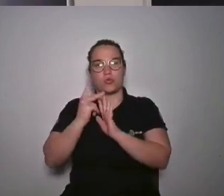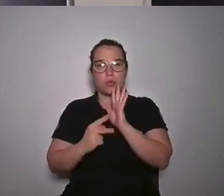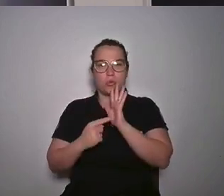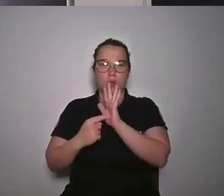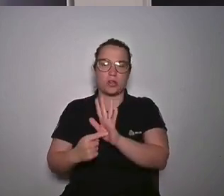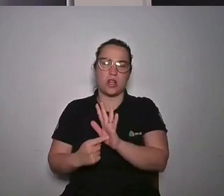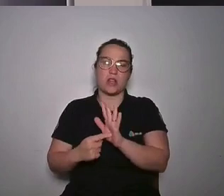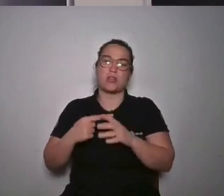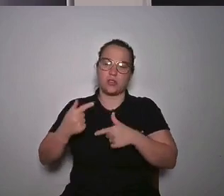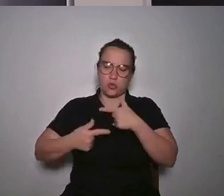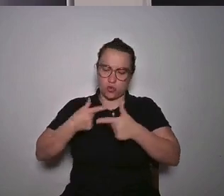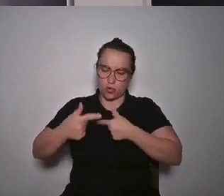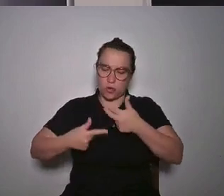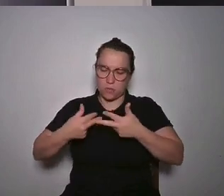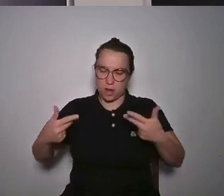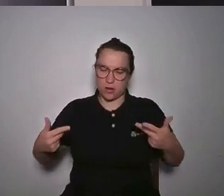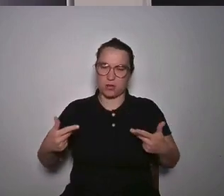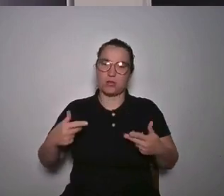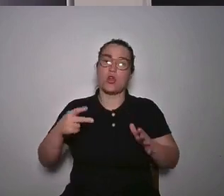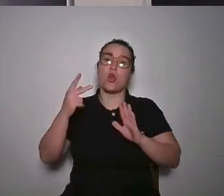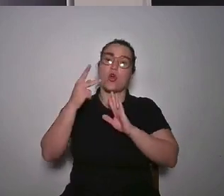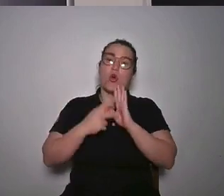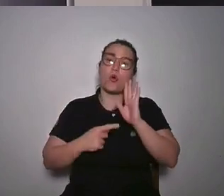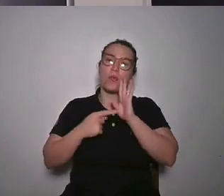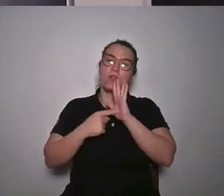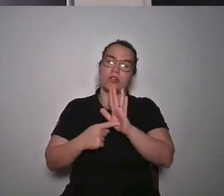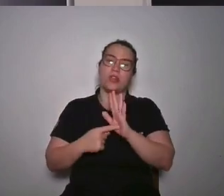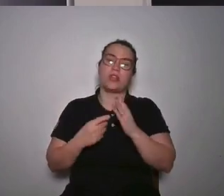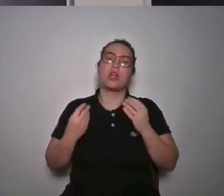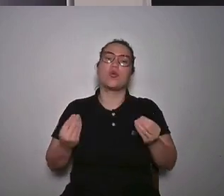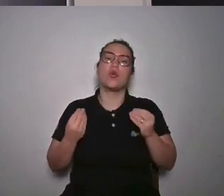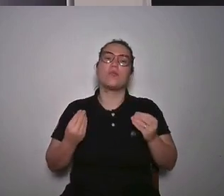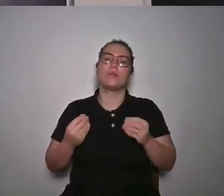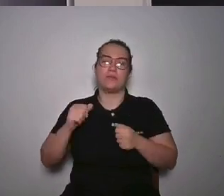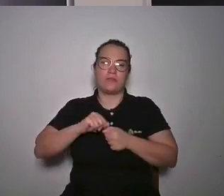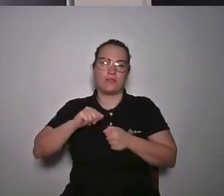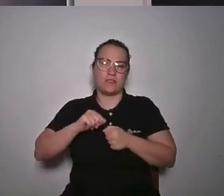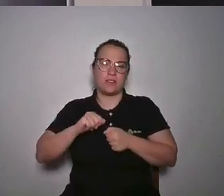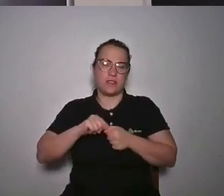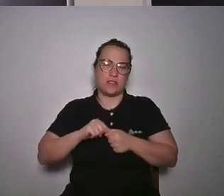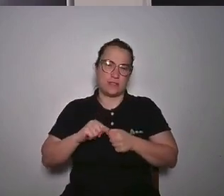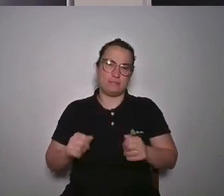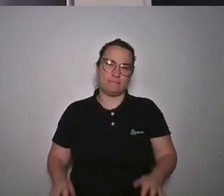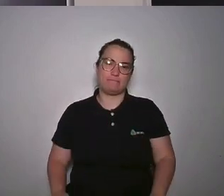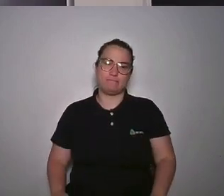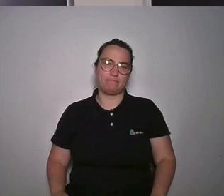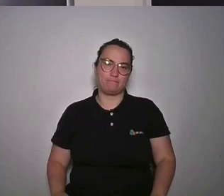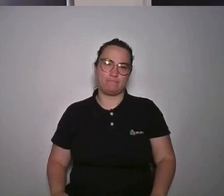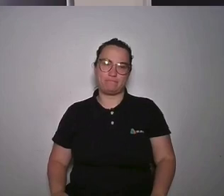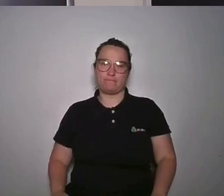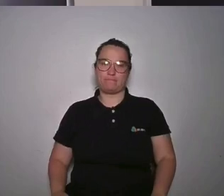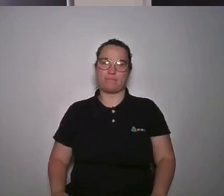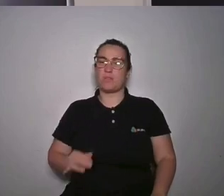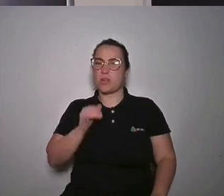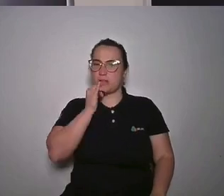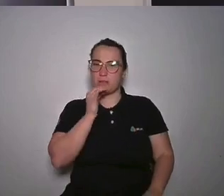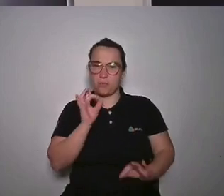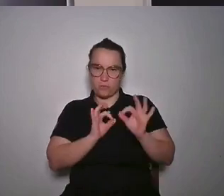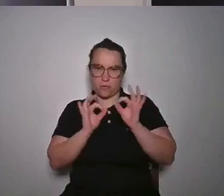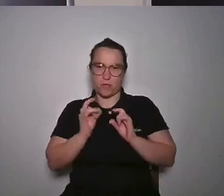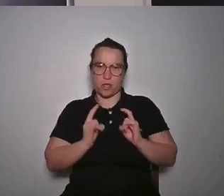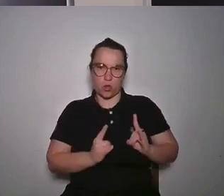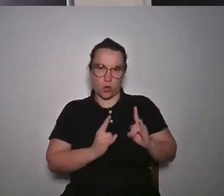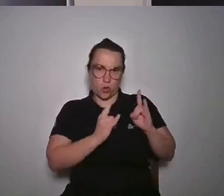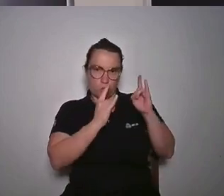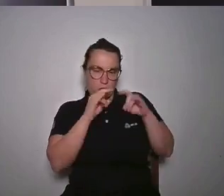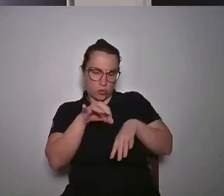as atividades. O projeto é quando você vai fazer, por exemplo, um prédio. Você projeta que vai